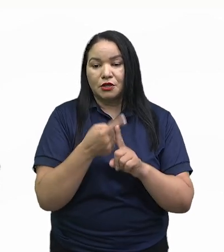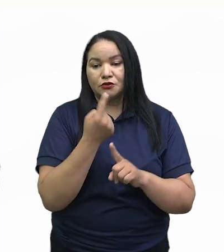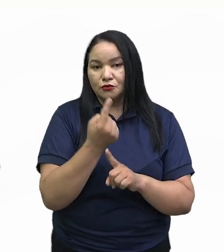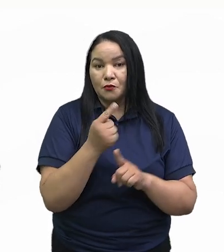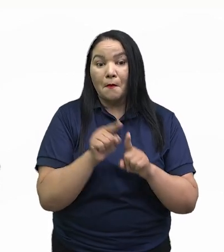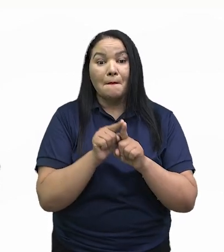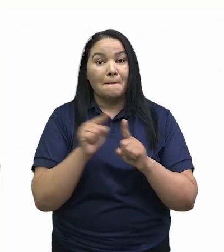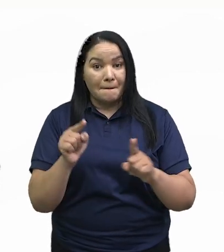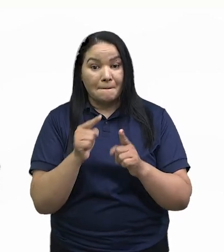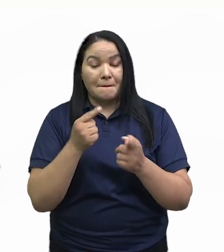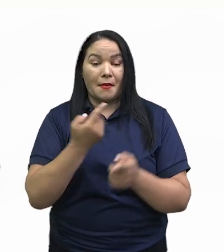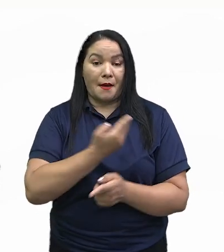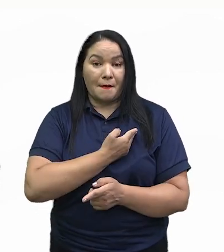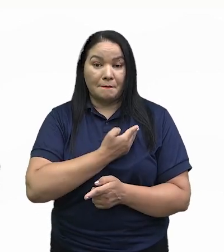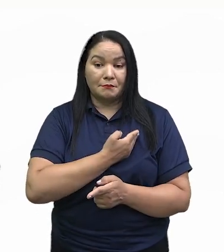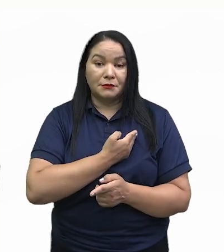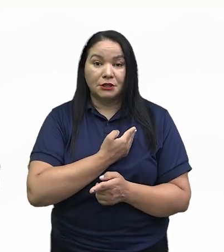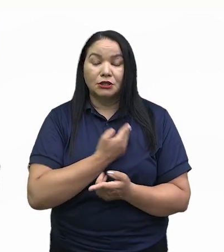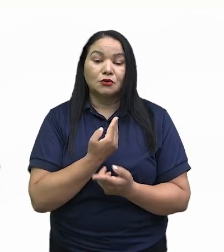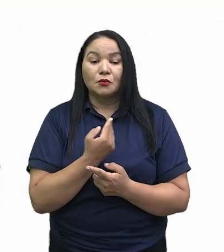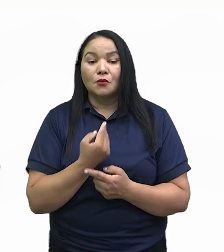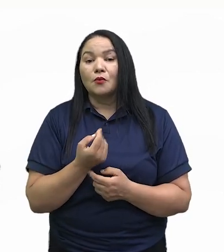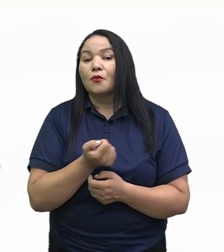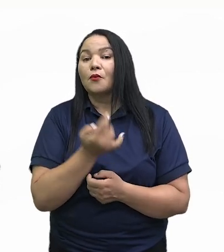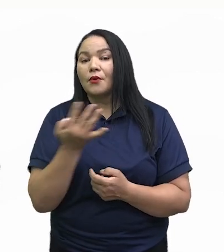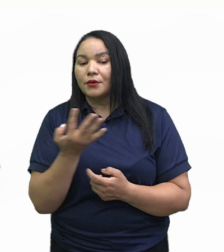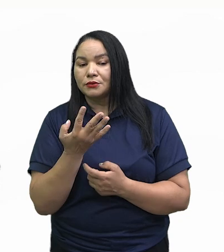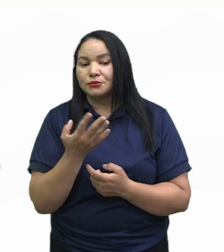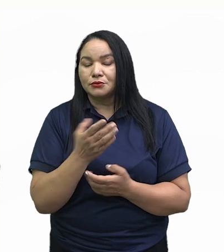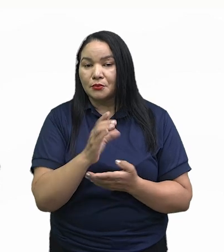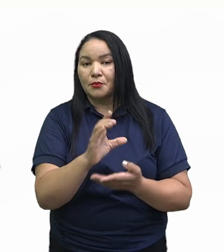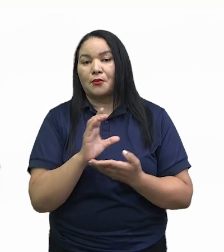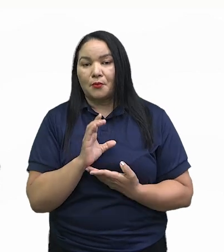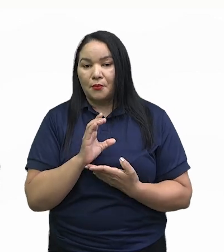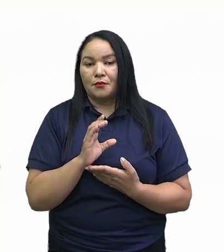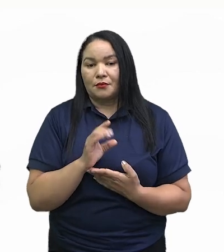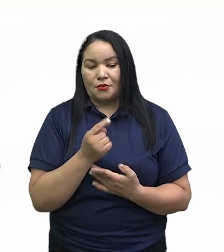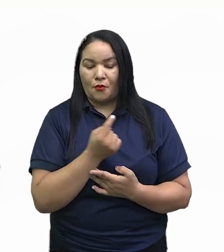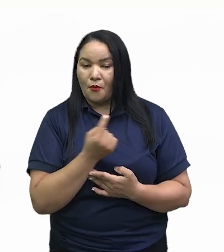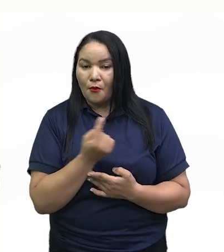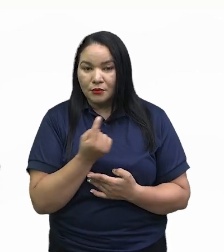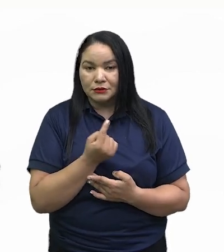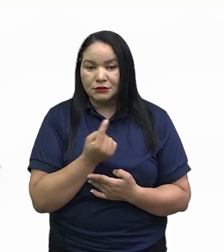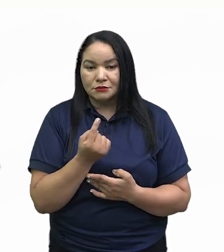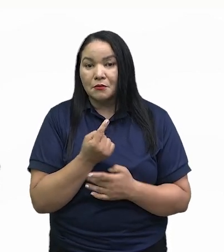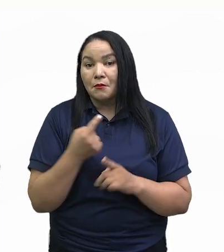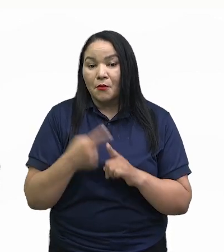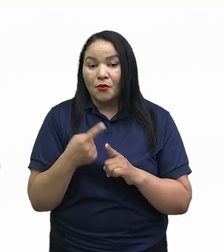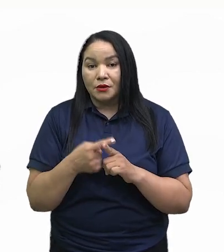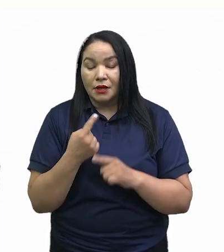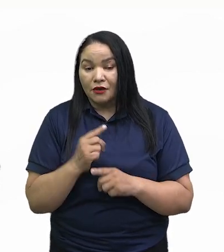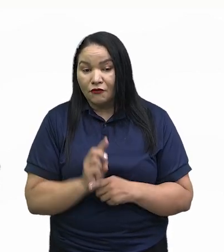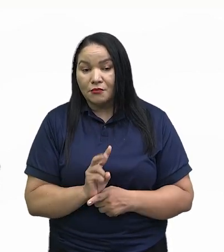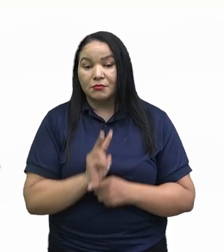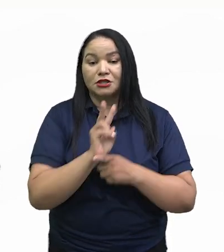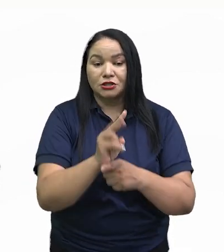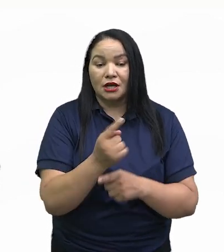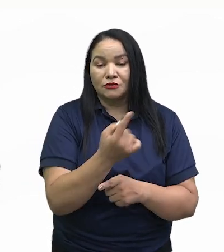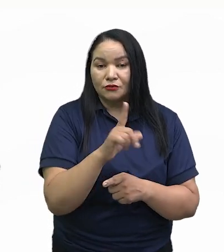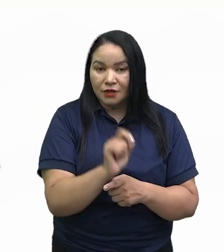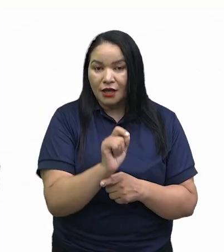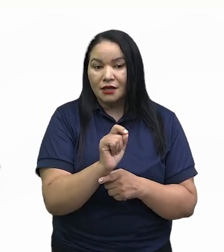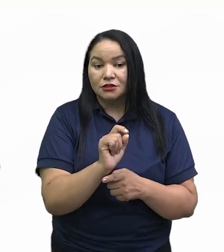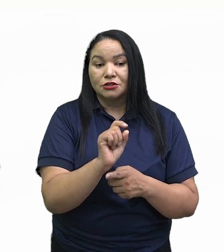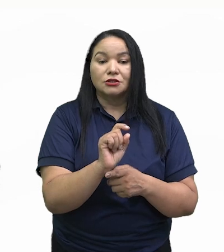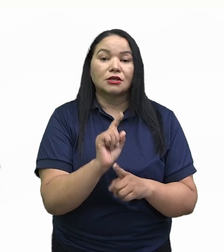que emprestou, ele vai receber quantos lanches? 11, porque foram emprestados 10 e um lanche a